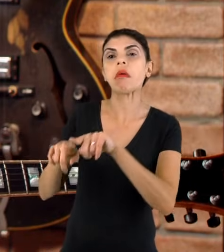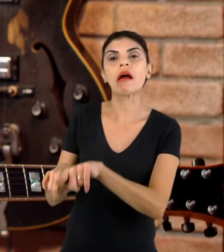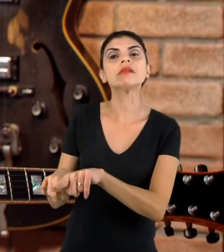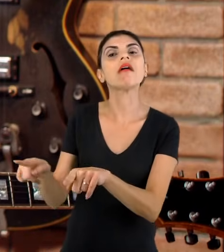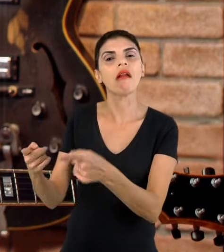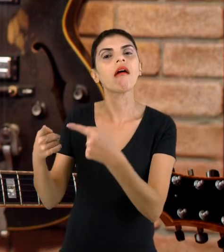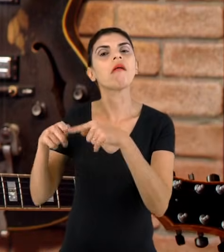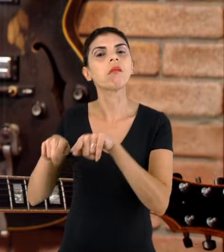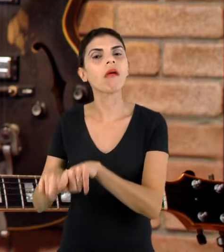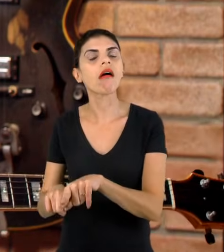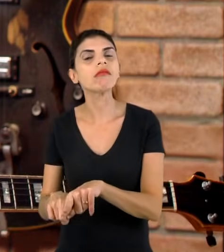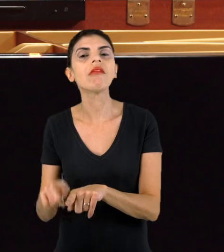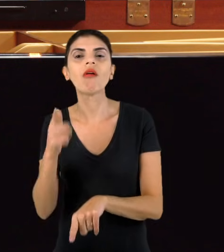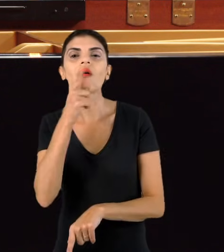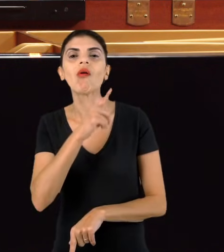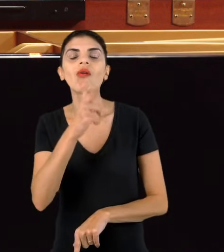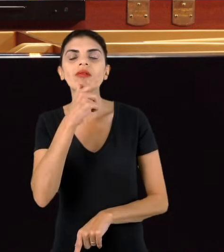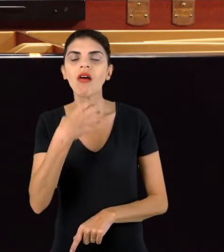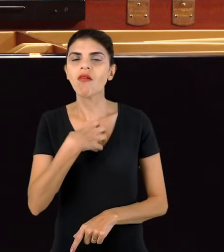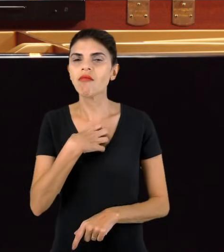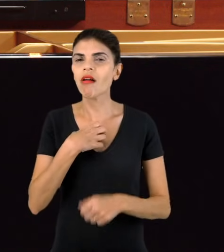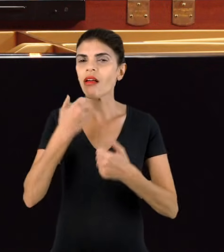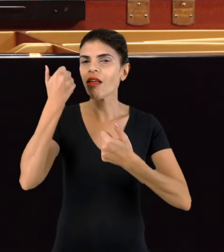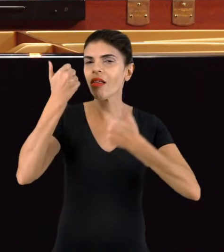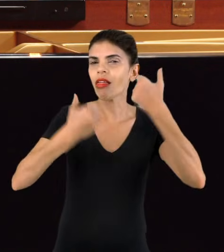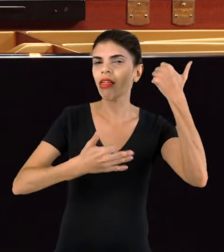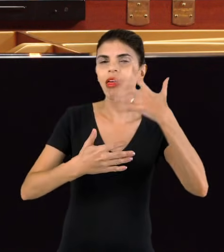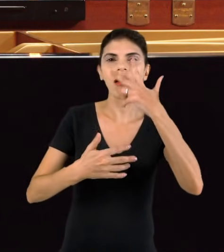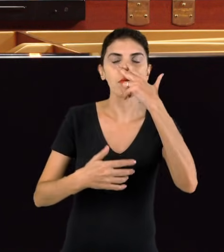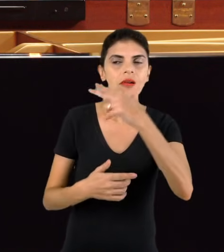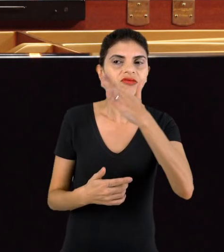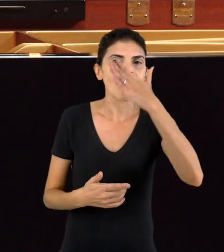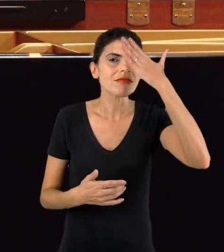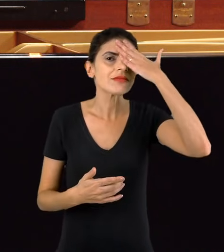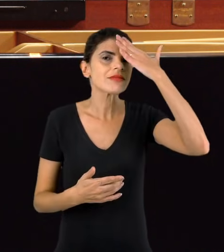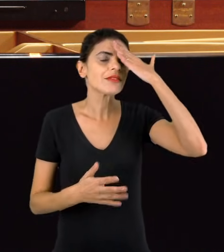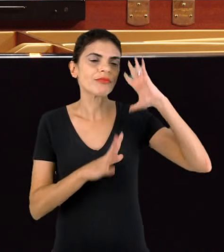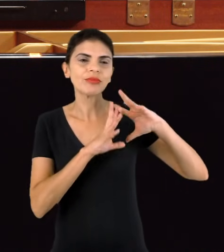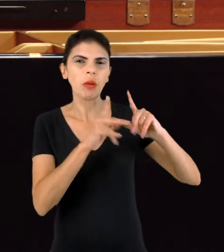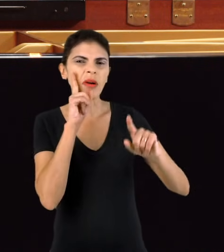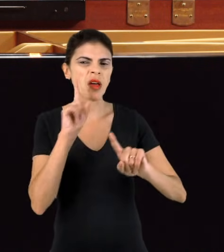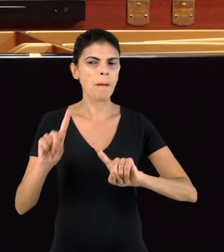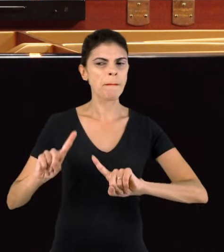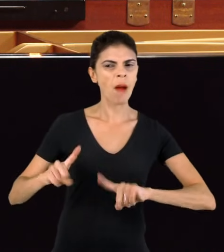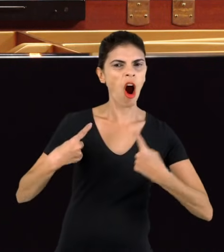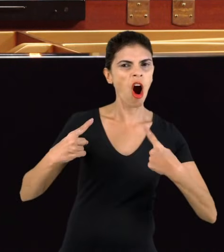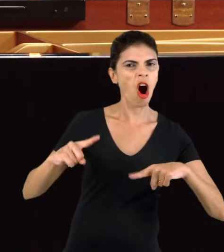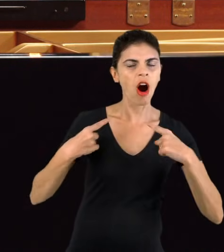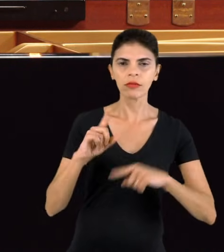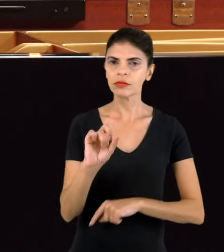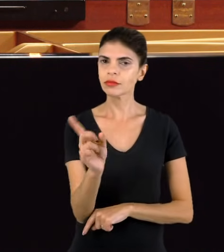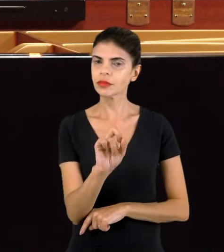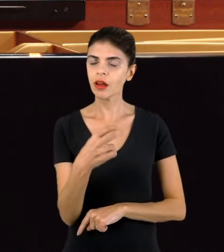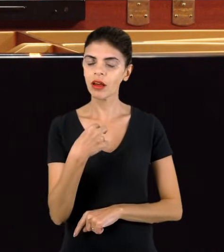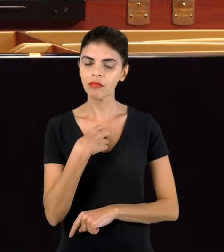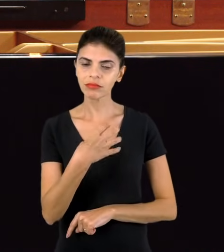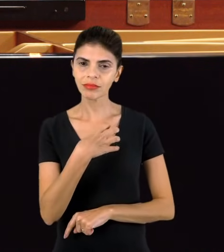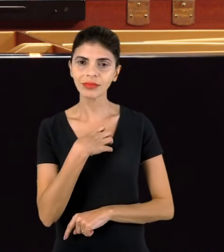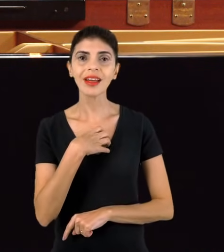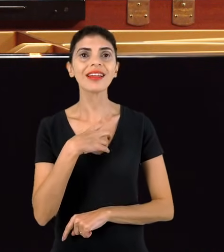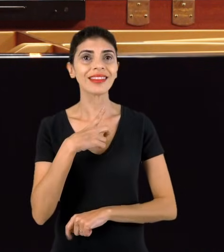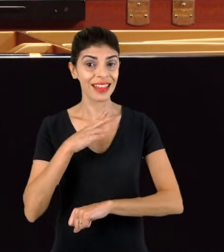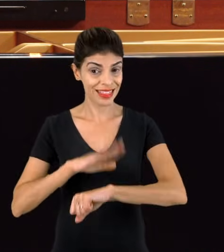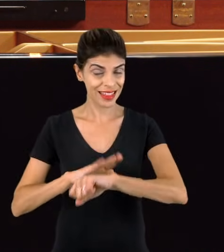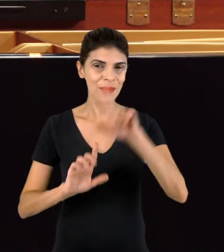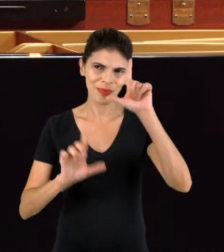parceiro. Esse cara é parceiro. Porque o cara vai, eu tô falando de uma forma que parece até que o cara tava ali provocando, mas isso aqui é porque o